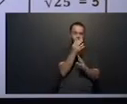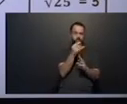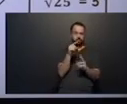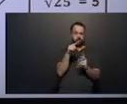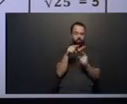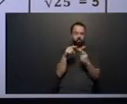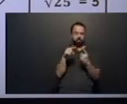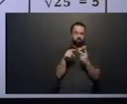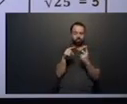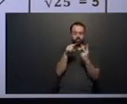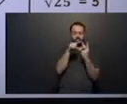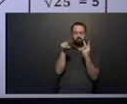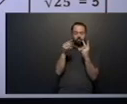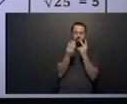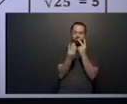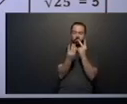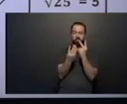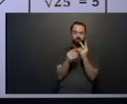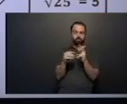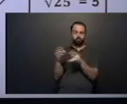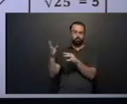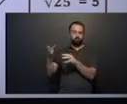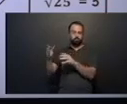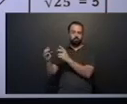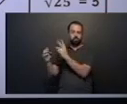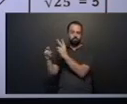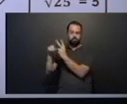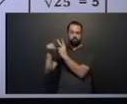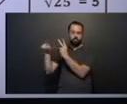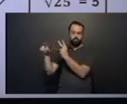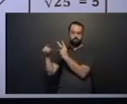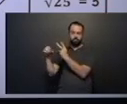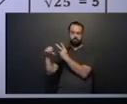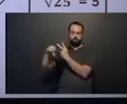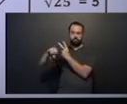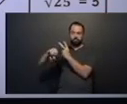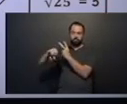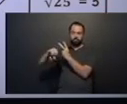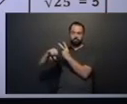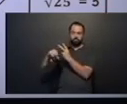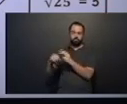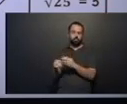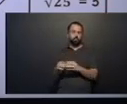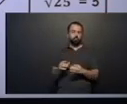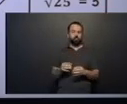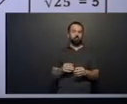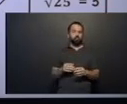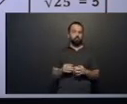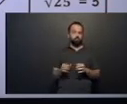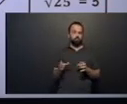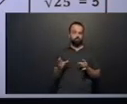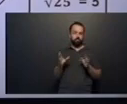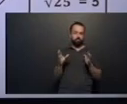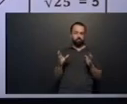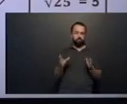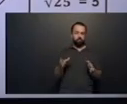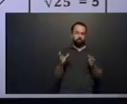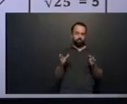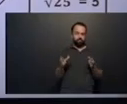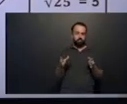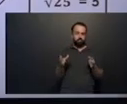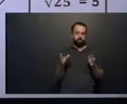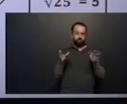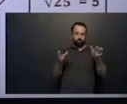4 e a raiz quadrada de 9. Portanto, ela deve ser um número entre 2